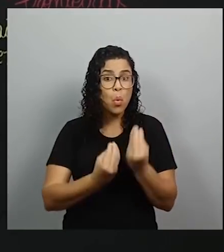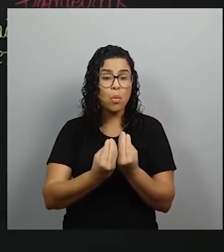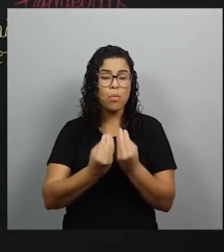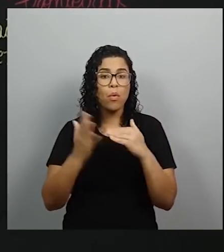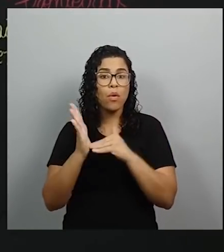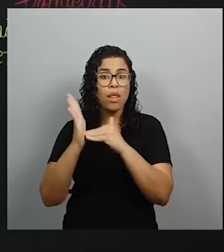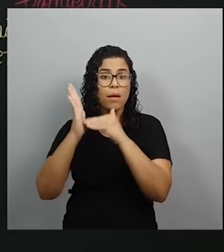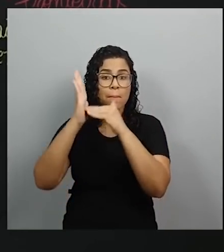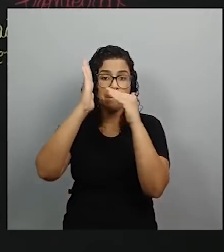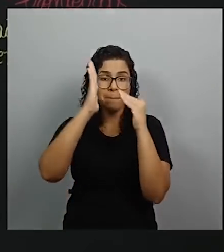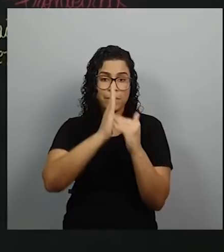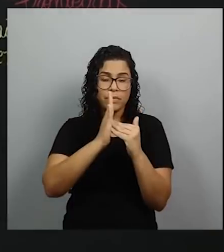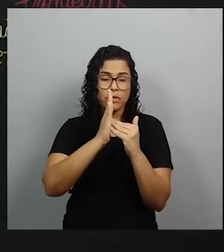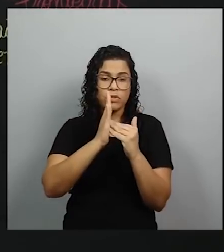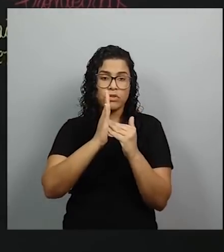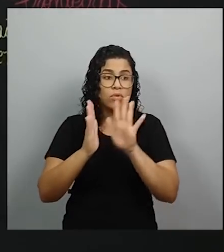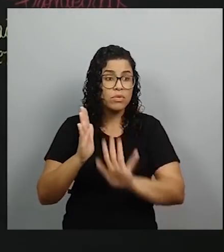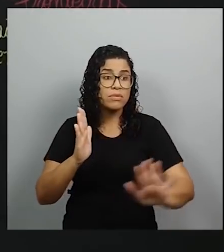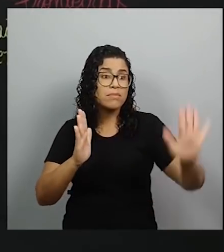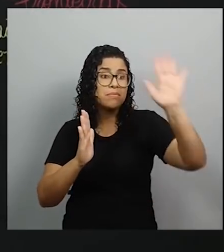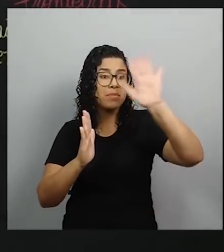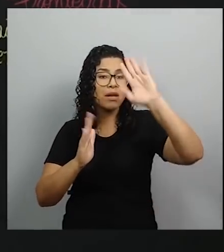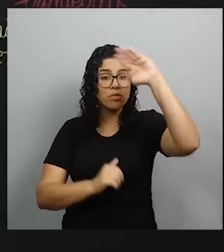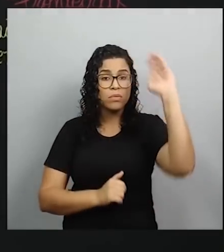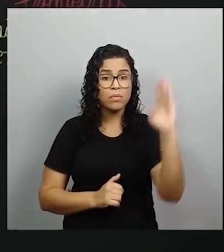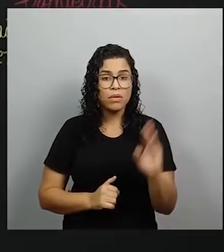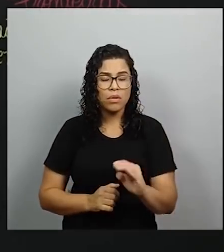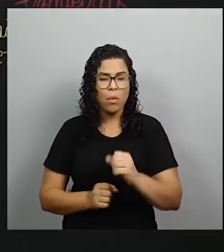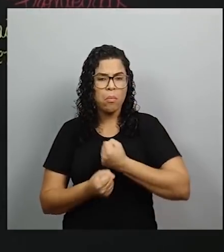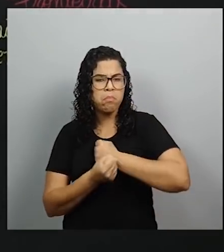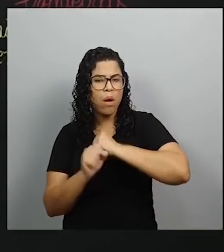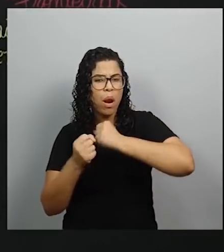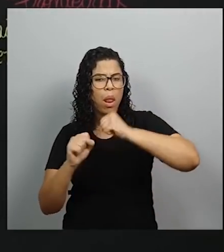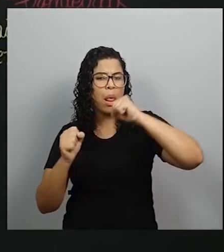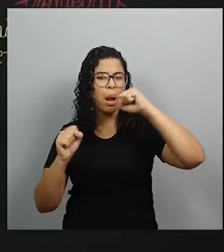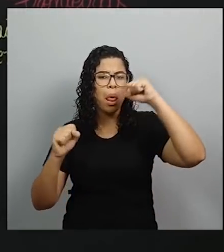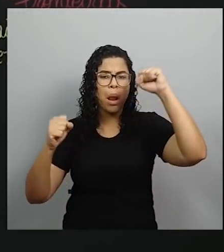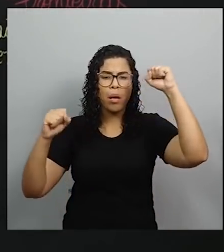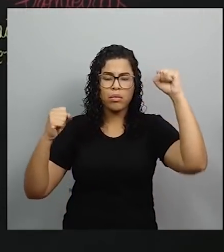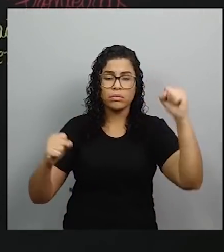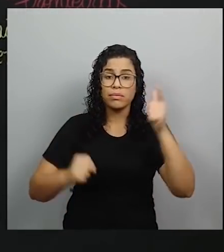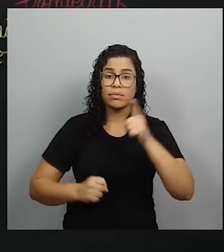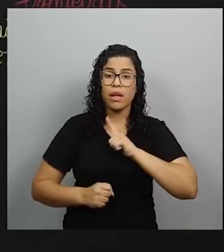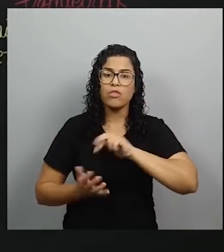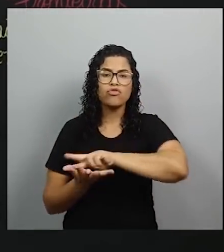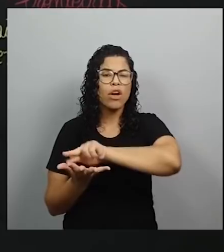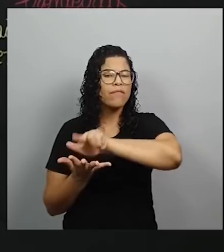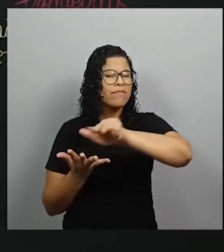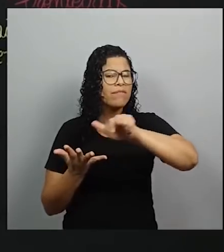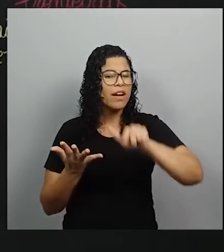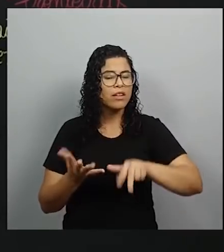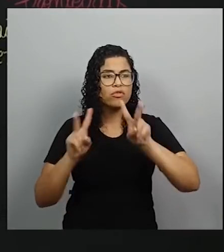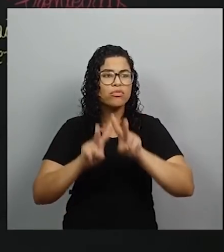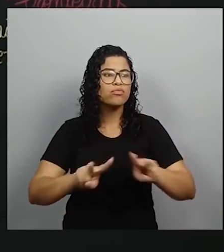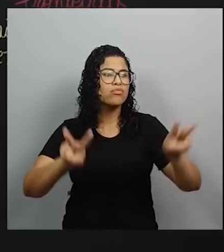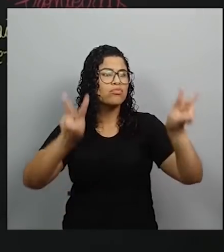espaço brasileiro é tão grande a ponto de que nós vamos ter aí diversas